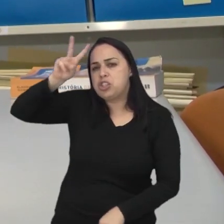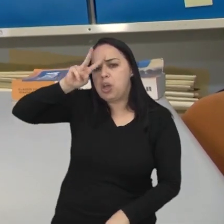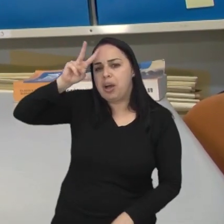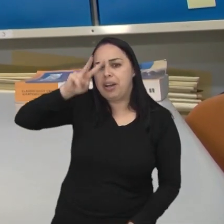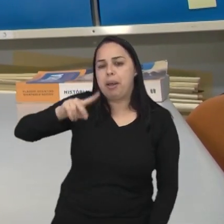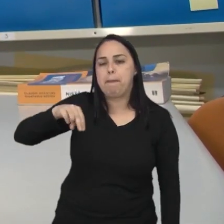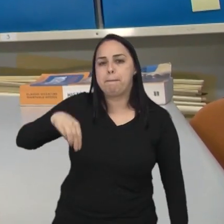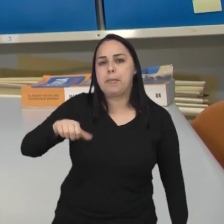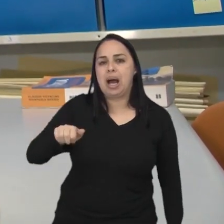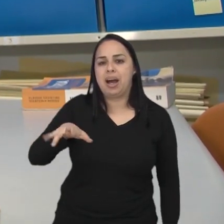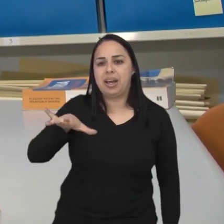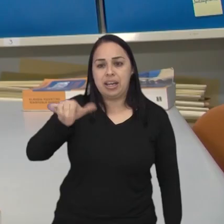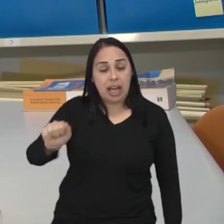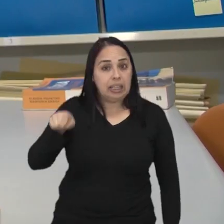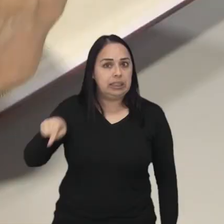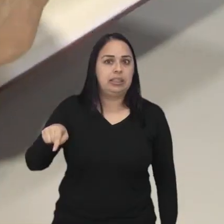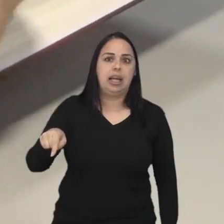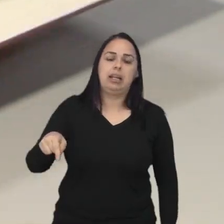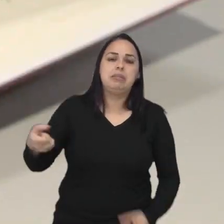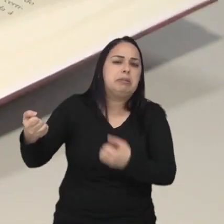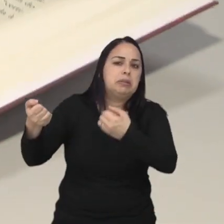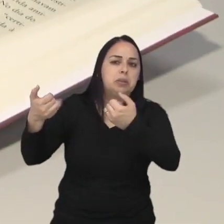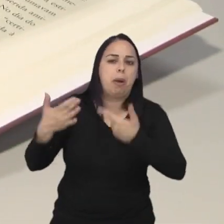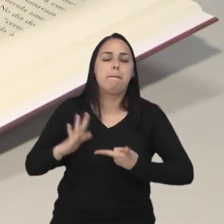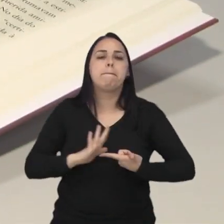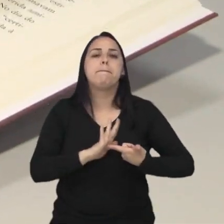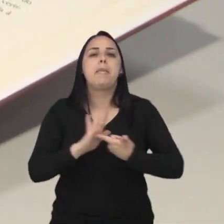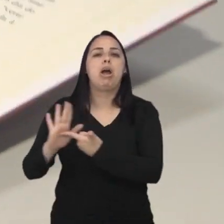em História Social, Maria Papali. E,